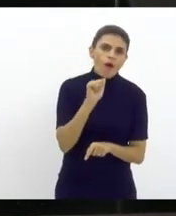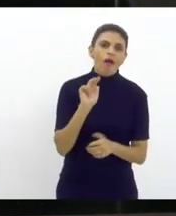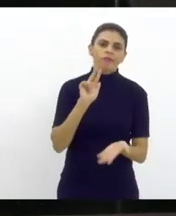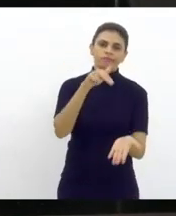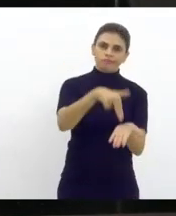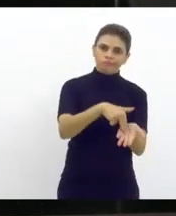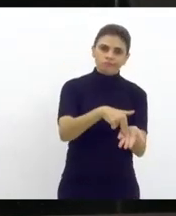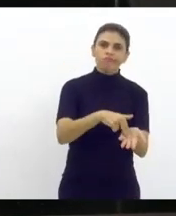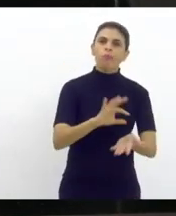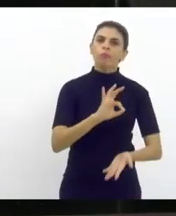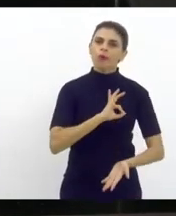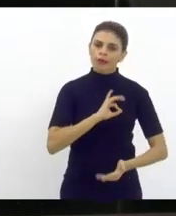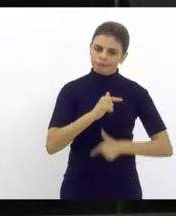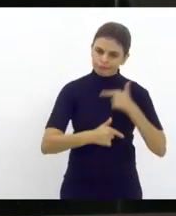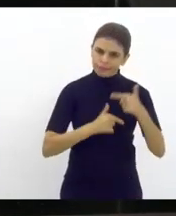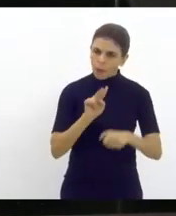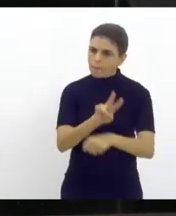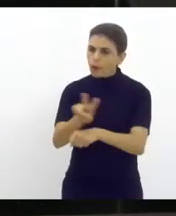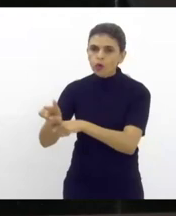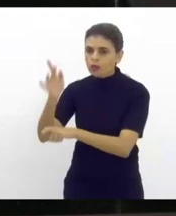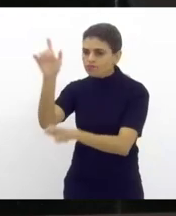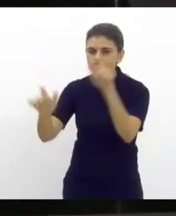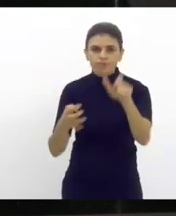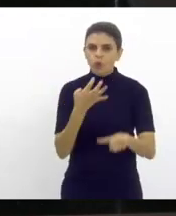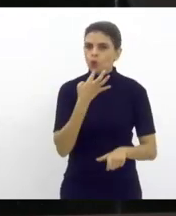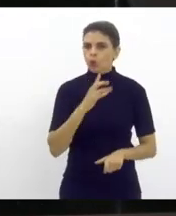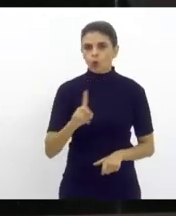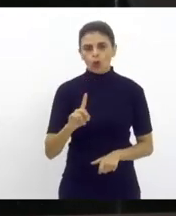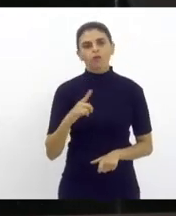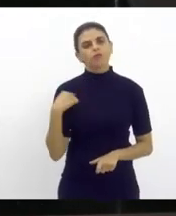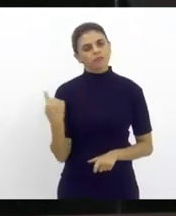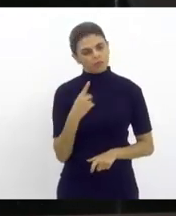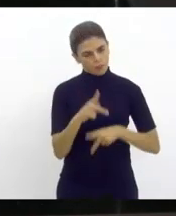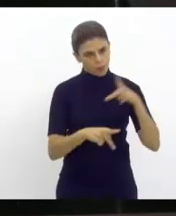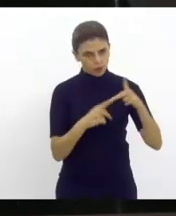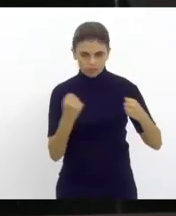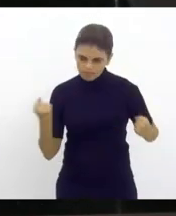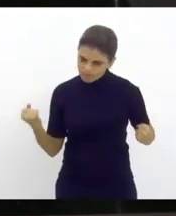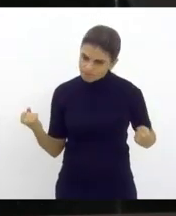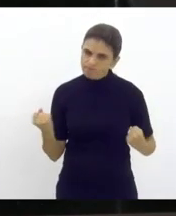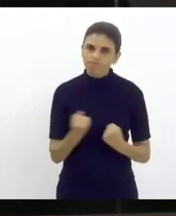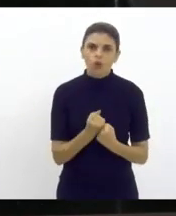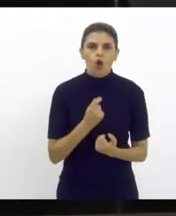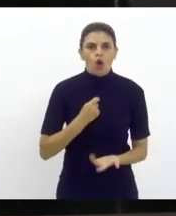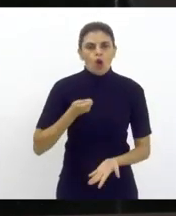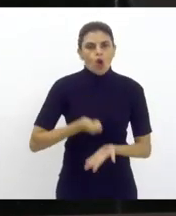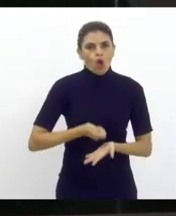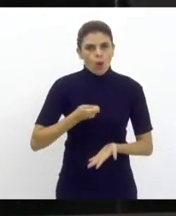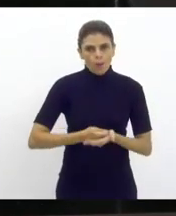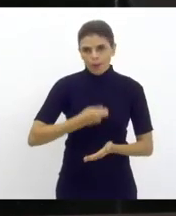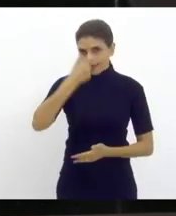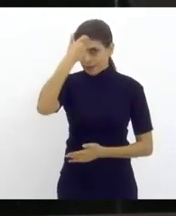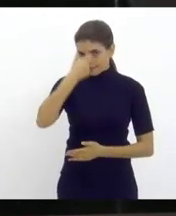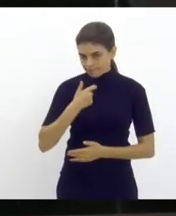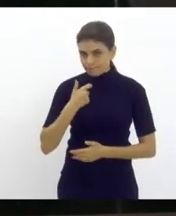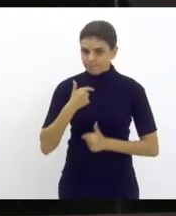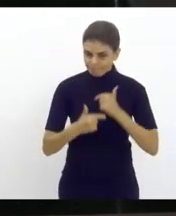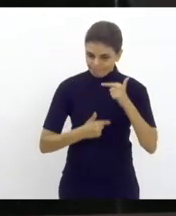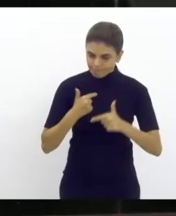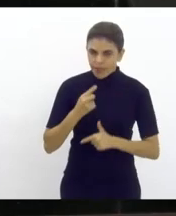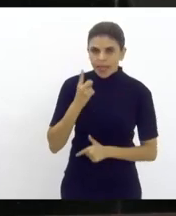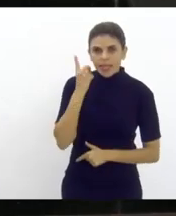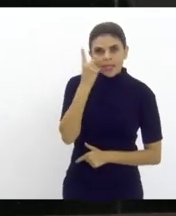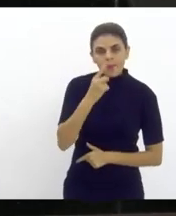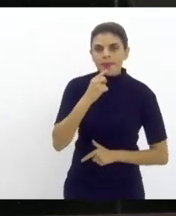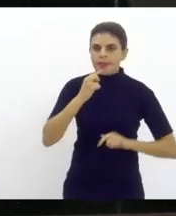pessoas que nem conhece então a população tem que estar ao lado e a nossa obrigação como parlamentar é defender